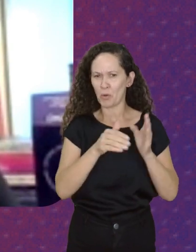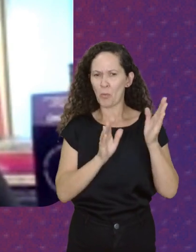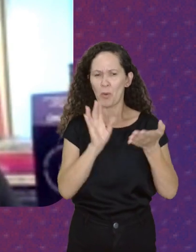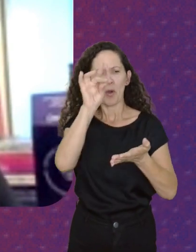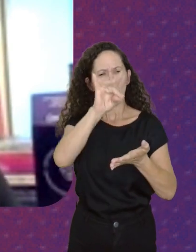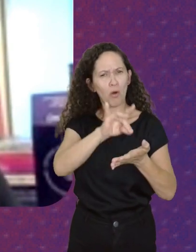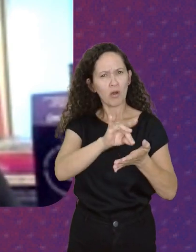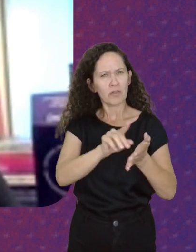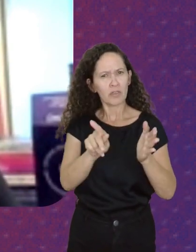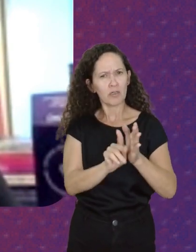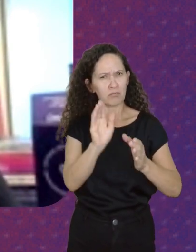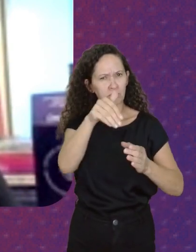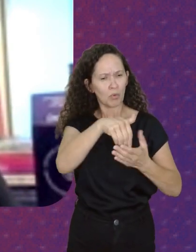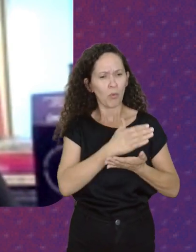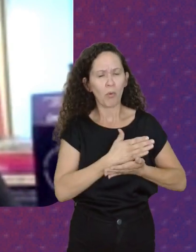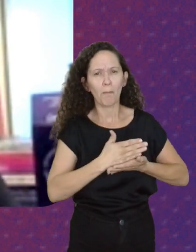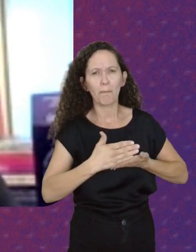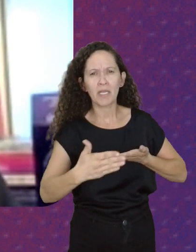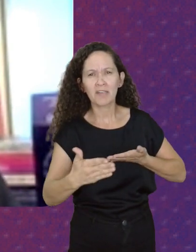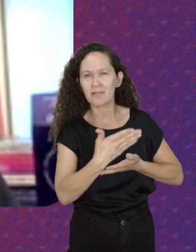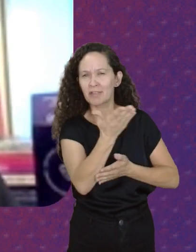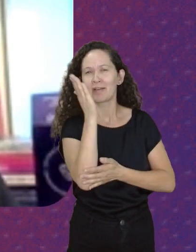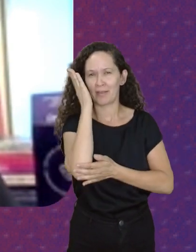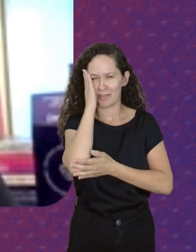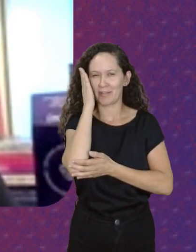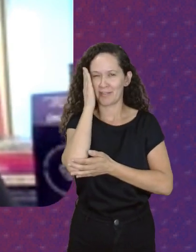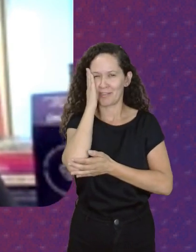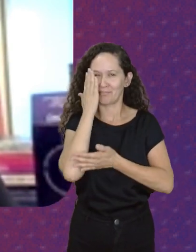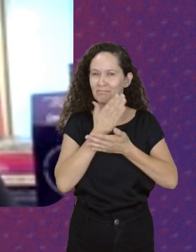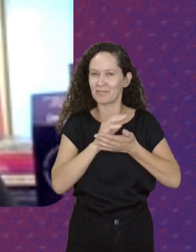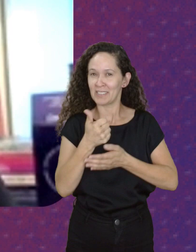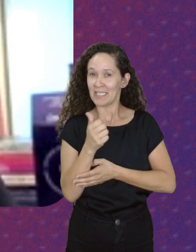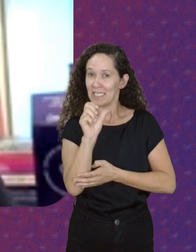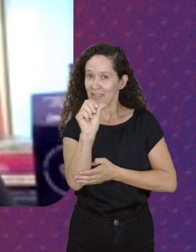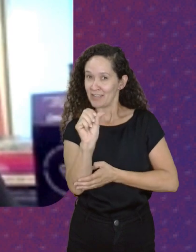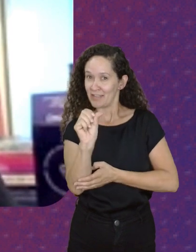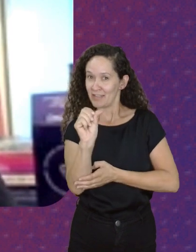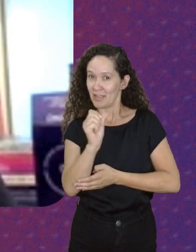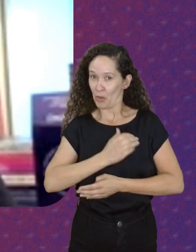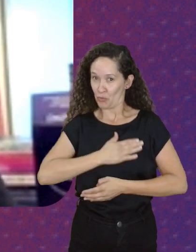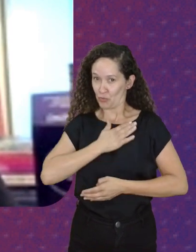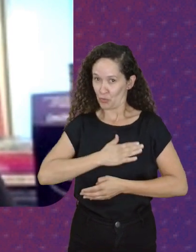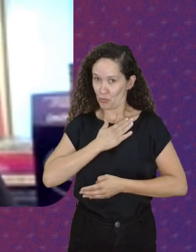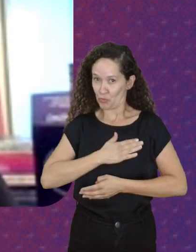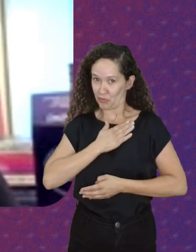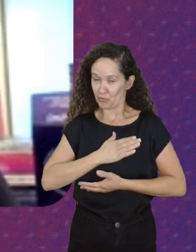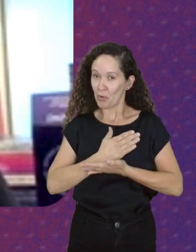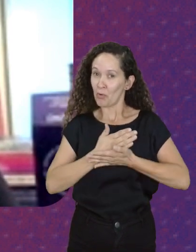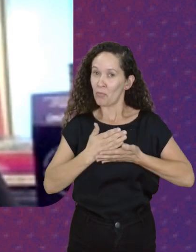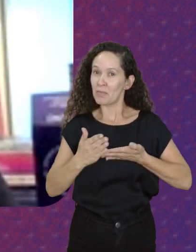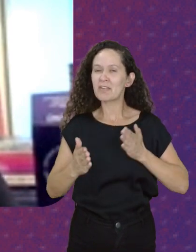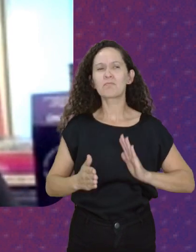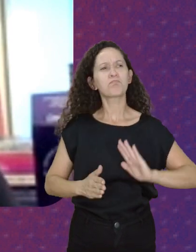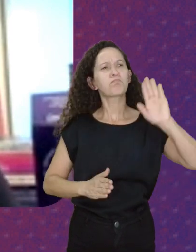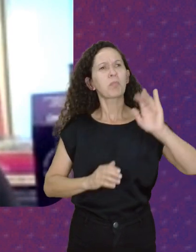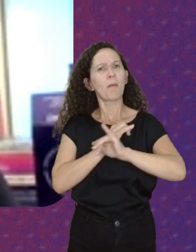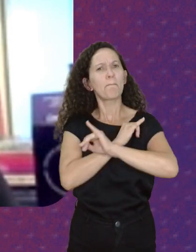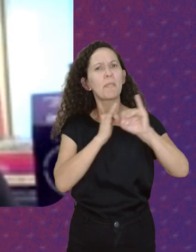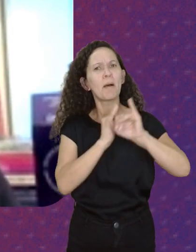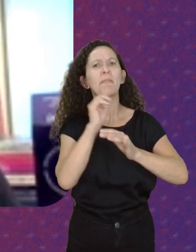oficial eleitoral, que começa, como vocês já sabem, a partir do dia 16 de agosto apenas é que se começa a